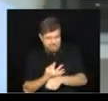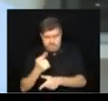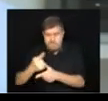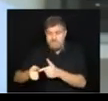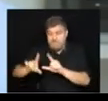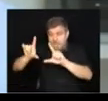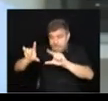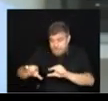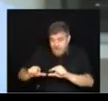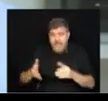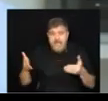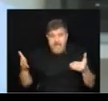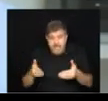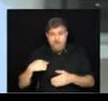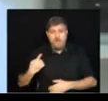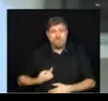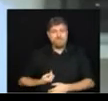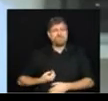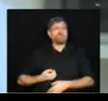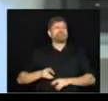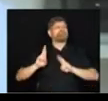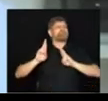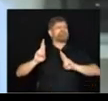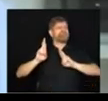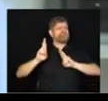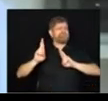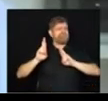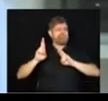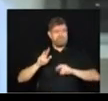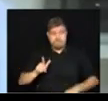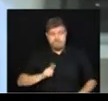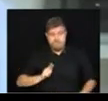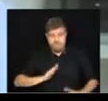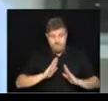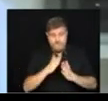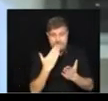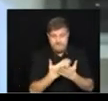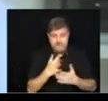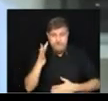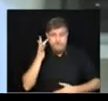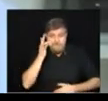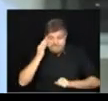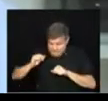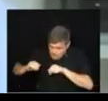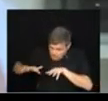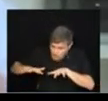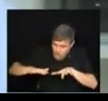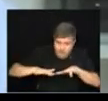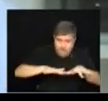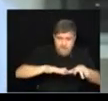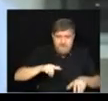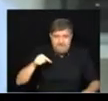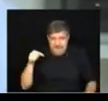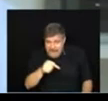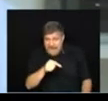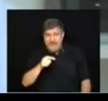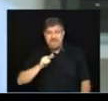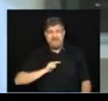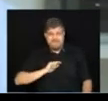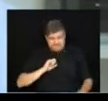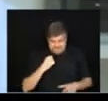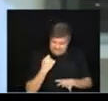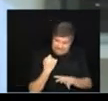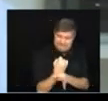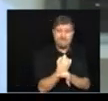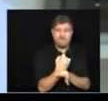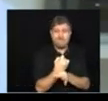problema, mas agora vamos esperar que com a volta às aulas, não é, que há algo dentro das seguranças,